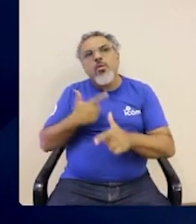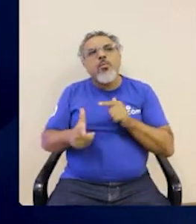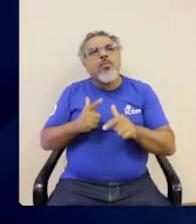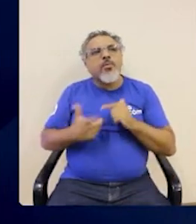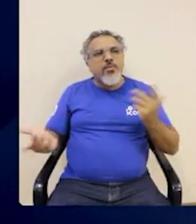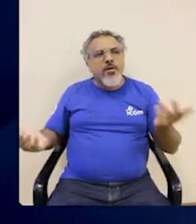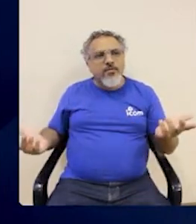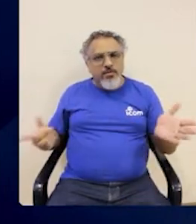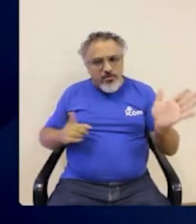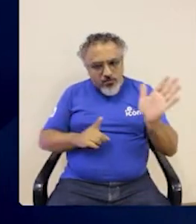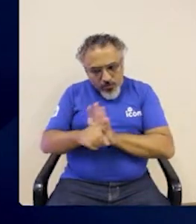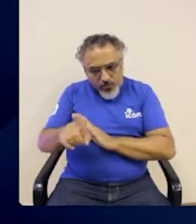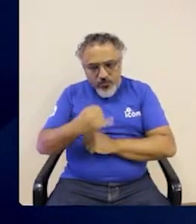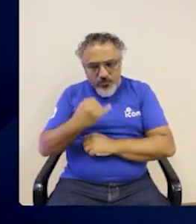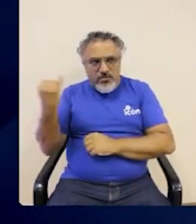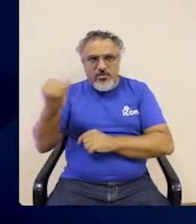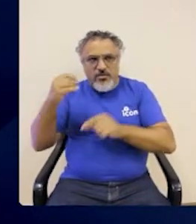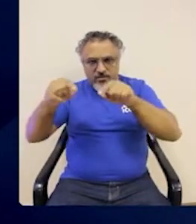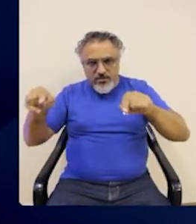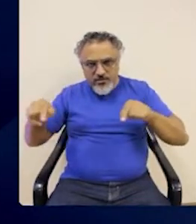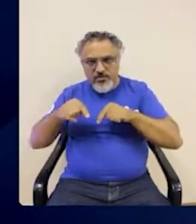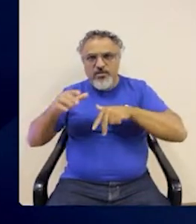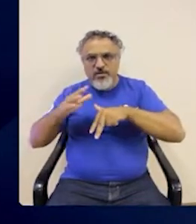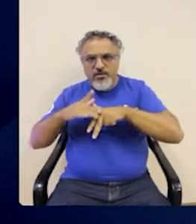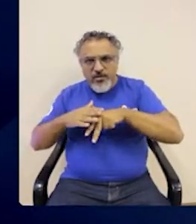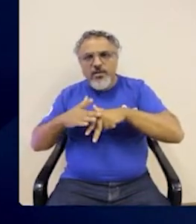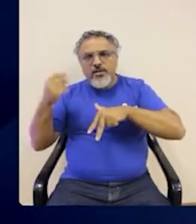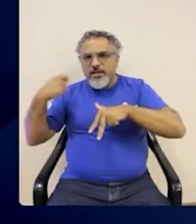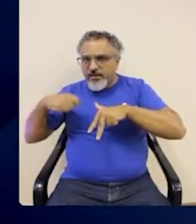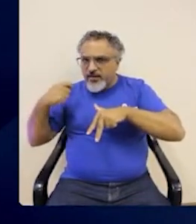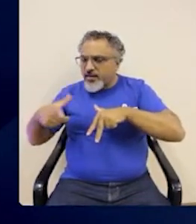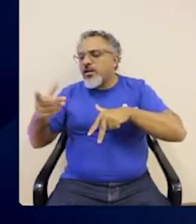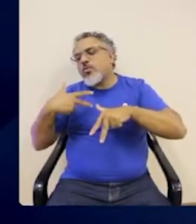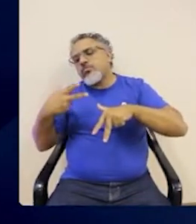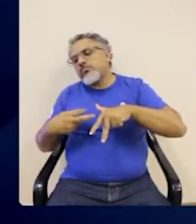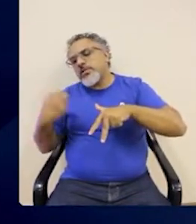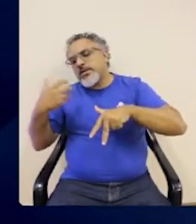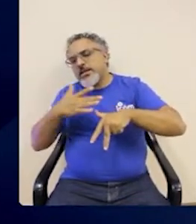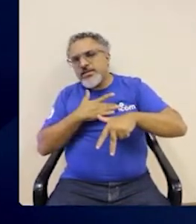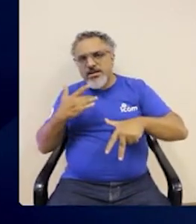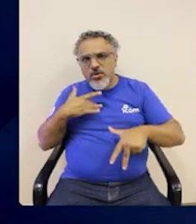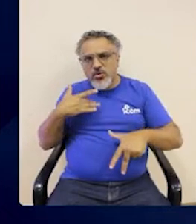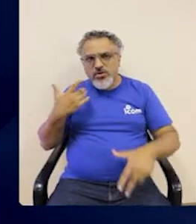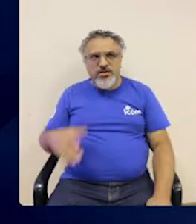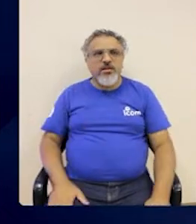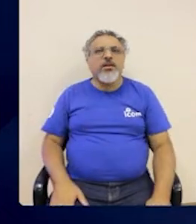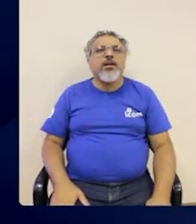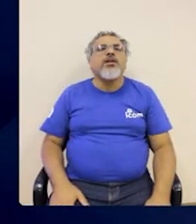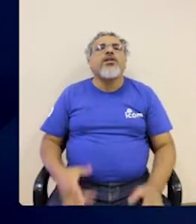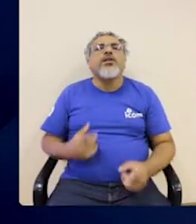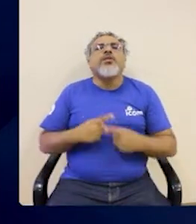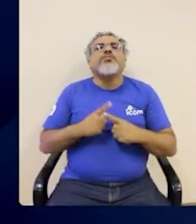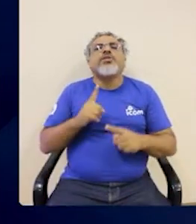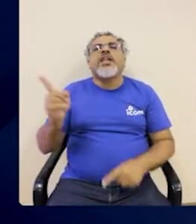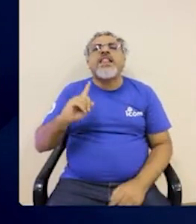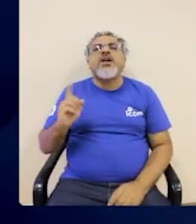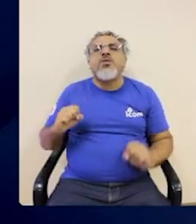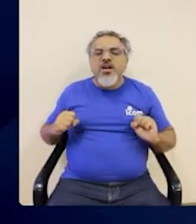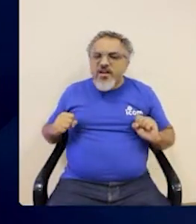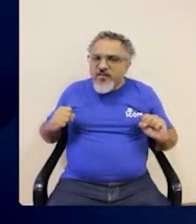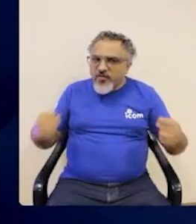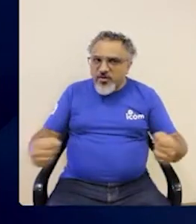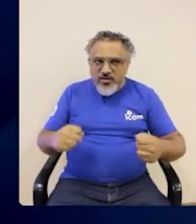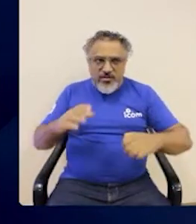uma pergunta clínica relevante, pensar numa necessidade de saúde que eles identificam, e aí por que não, né, reforçar um pouco